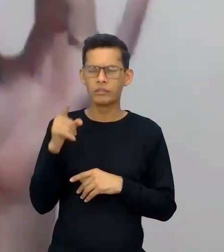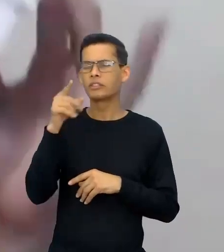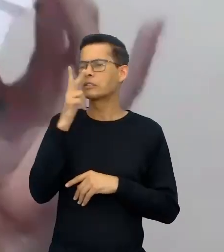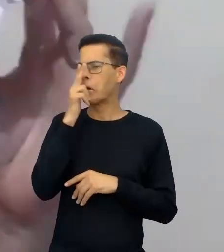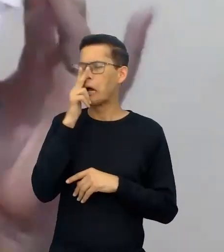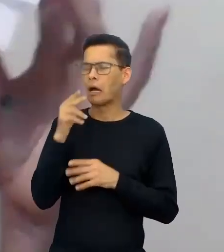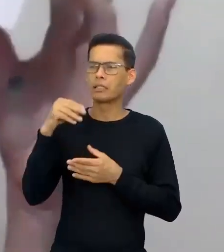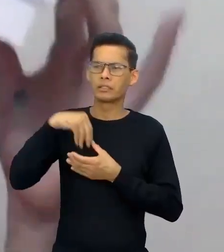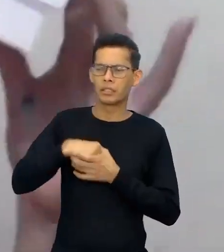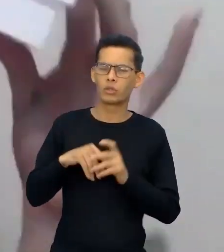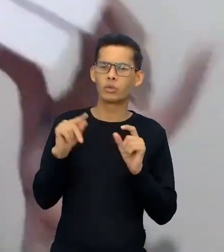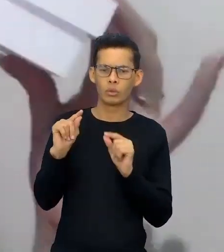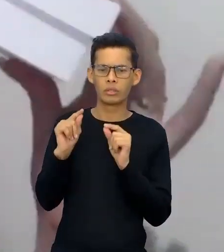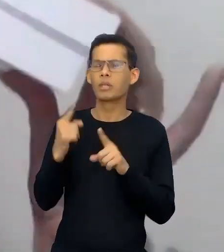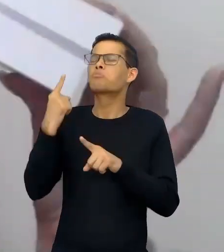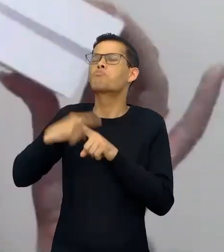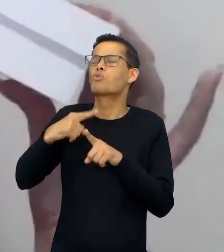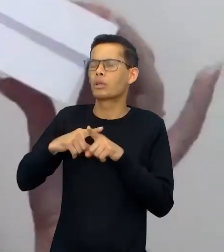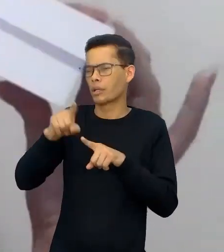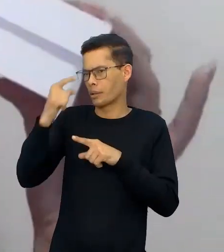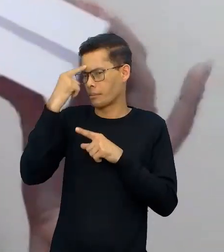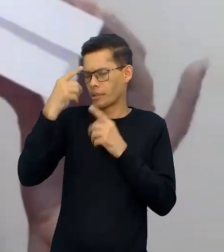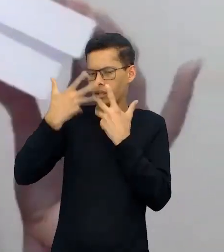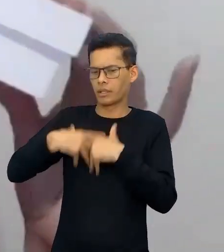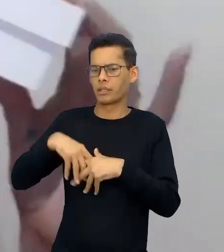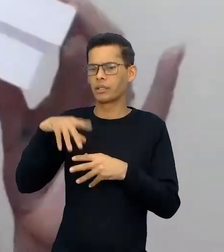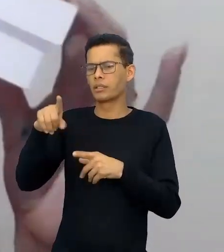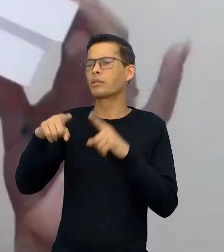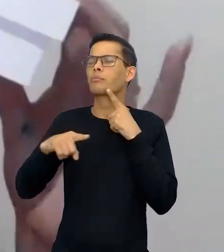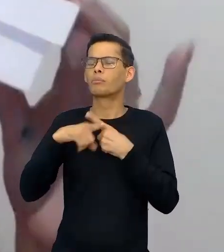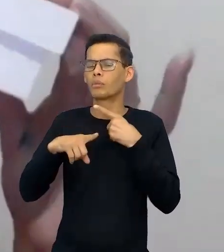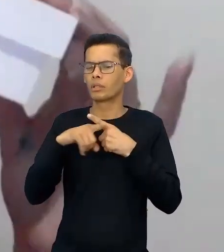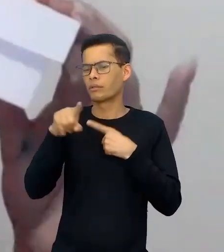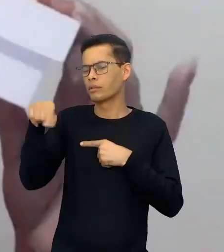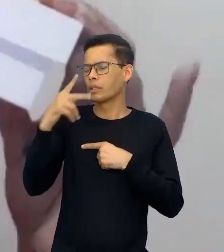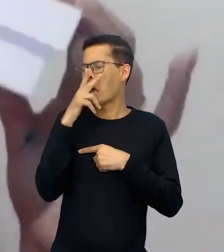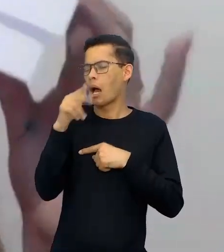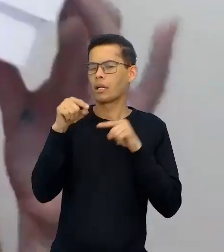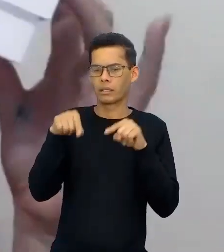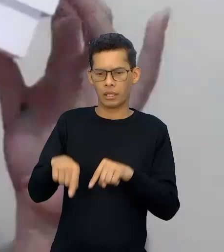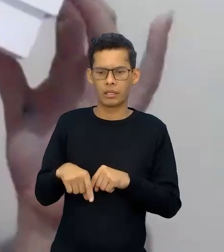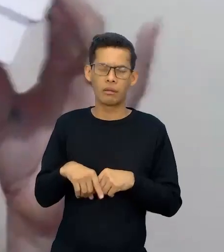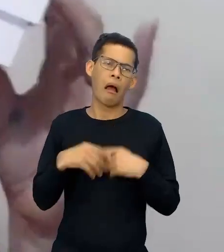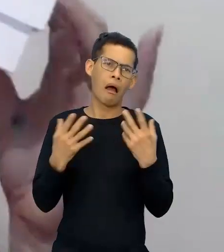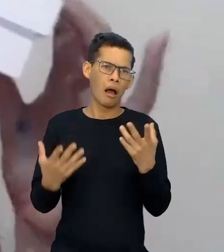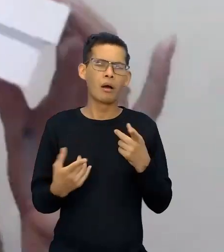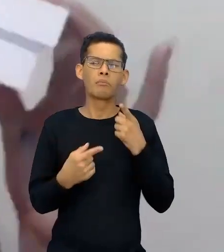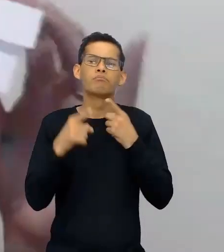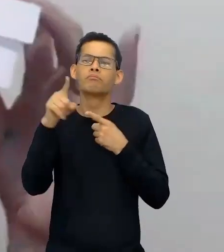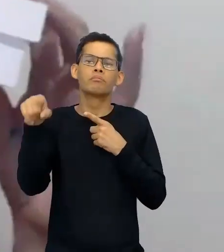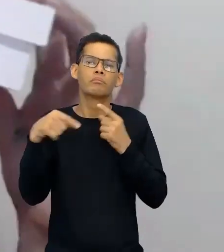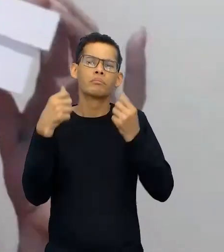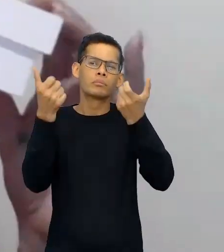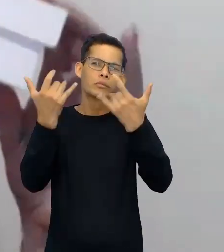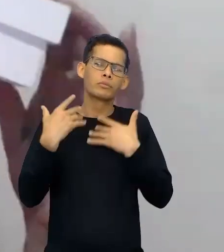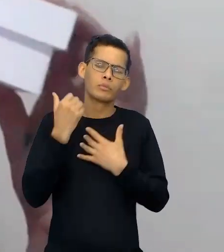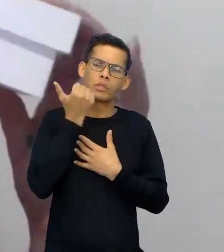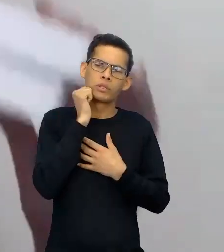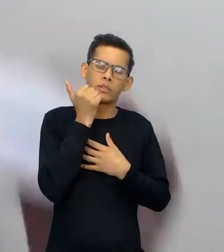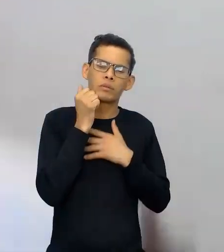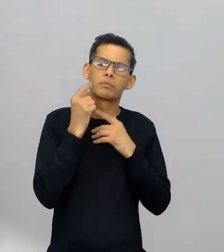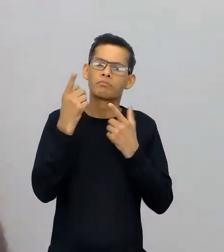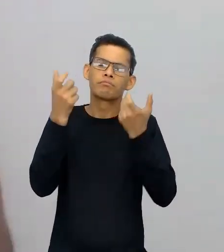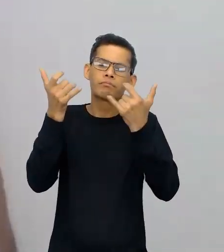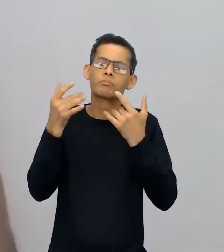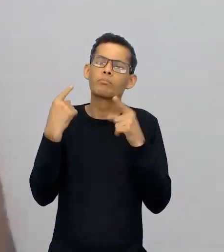e o porquê. Por que eles acham que tem isso? Quais foram as evidências científicas para chegar nessa